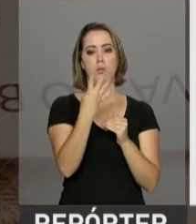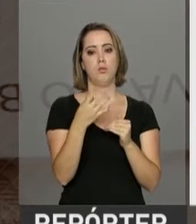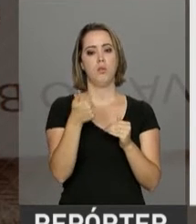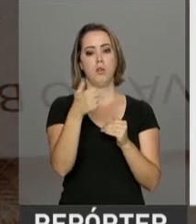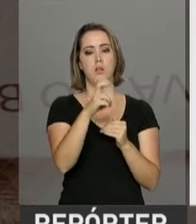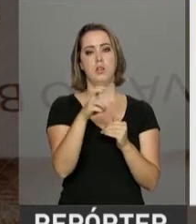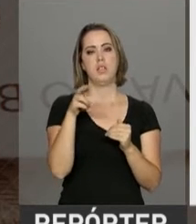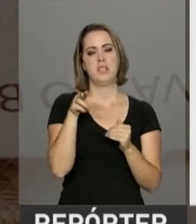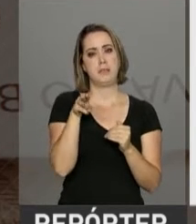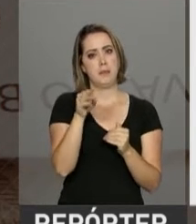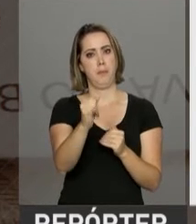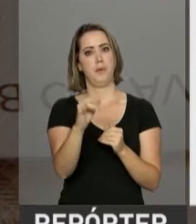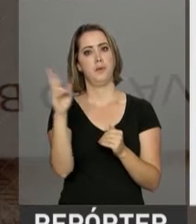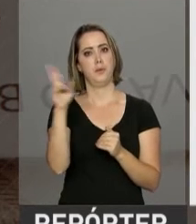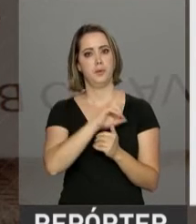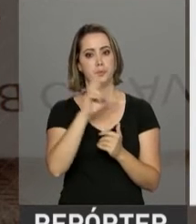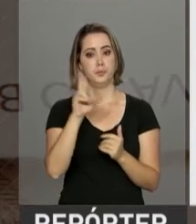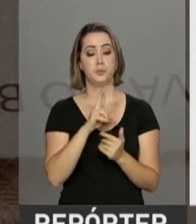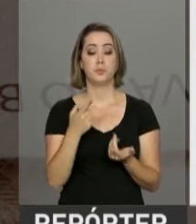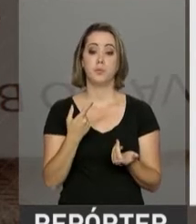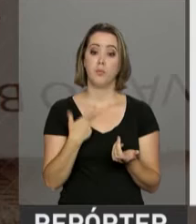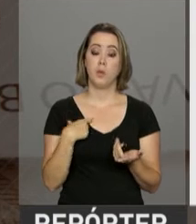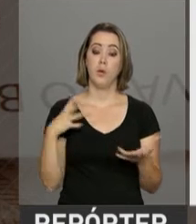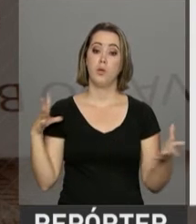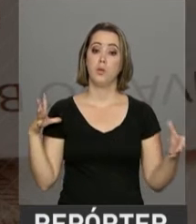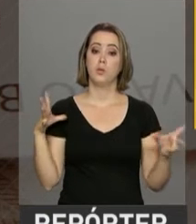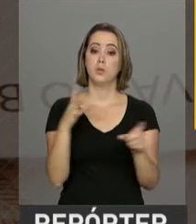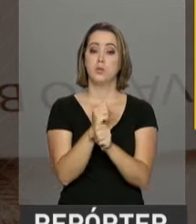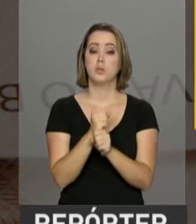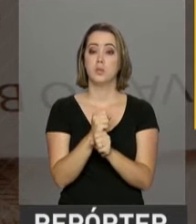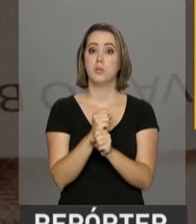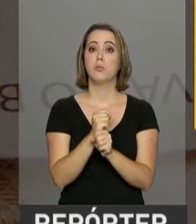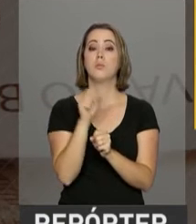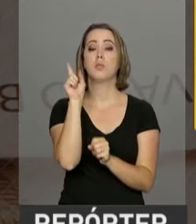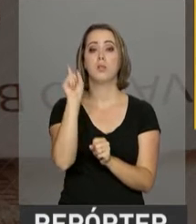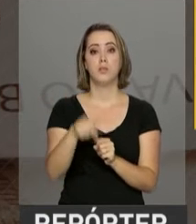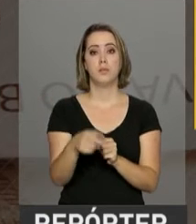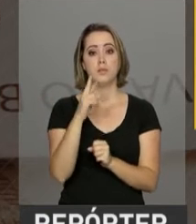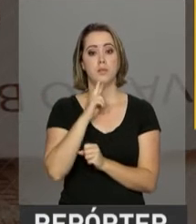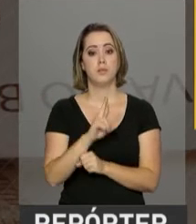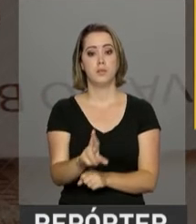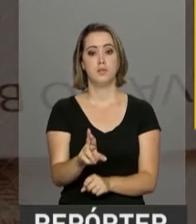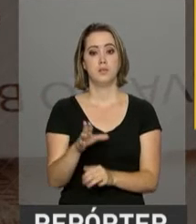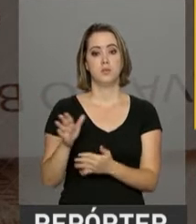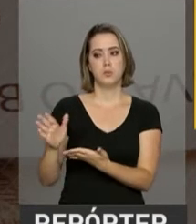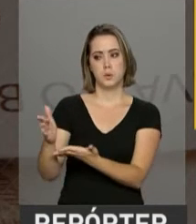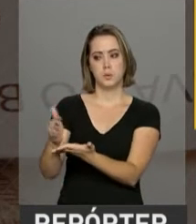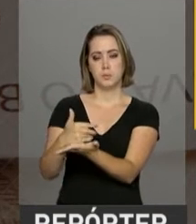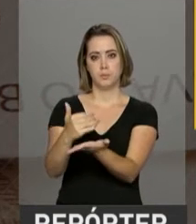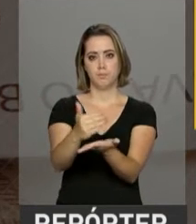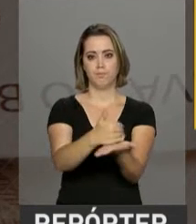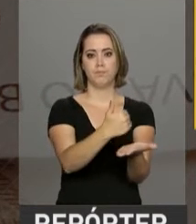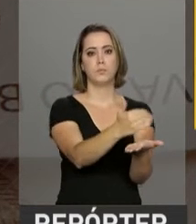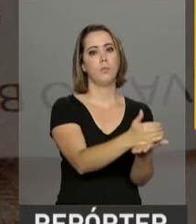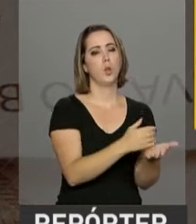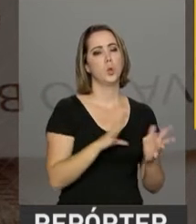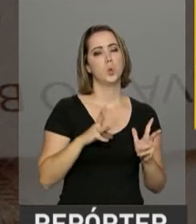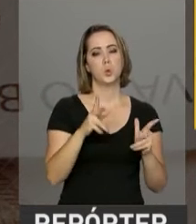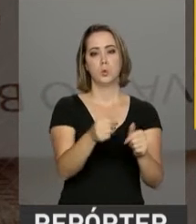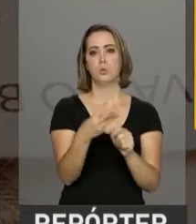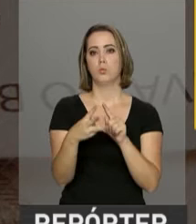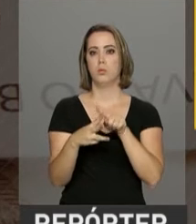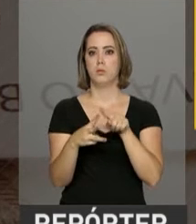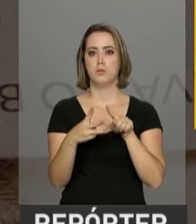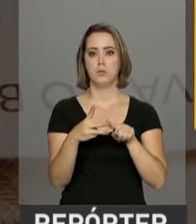15 bilhões de reais as contas do governo central são o resultado da arrecadação e dos gastos de três